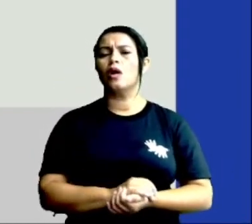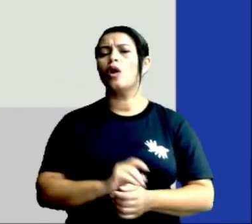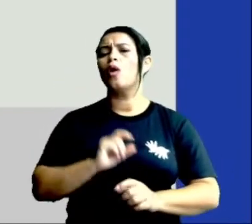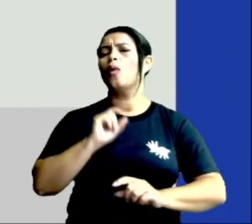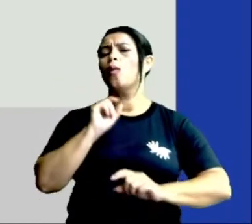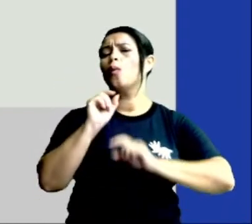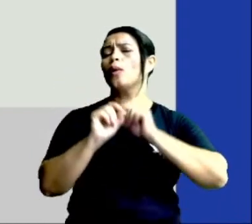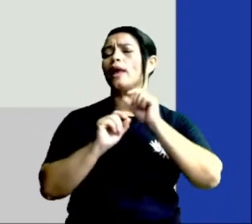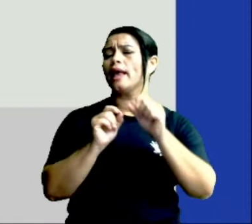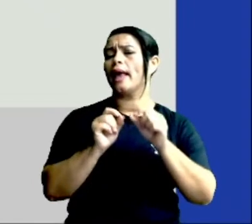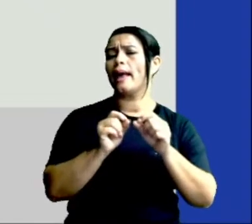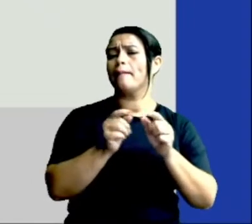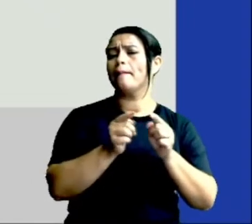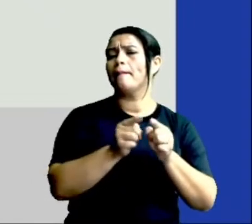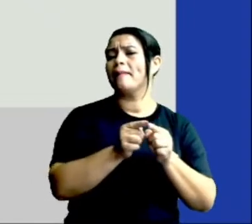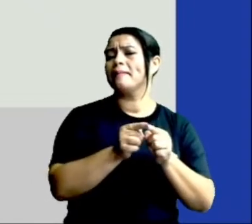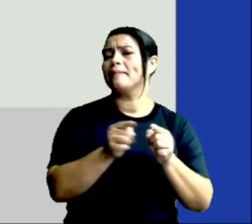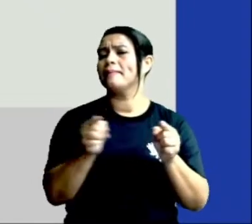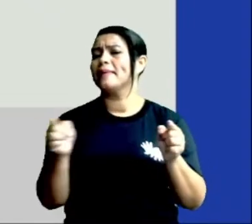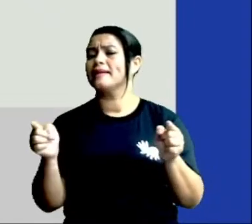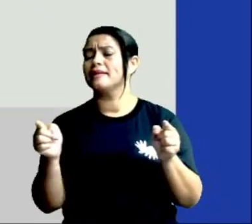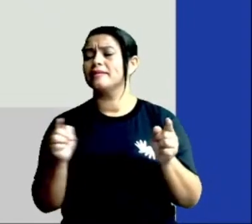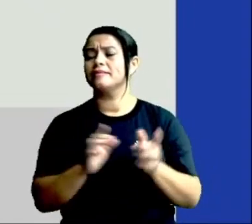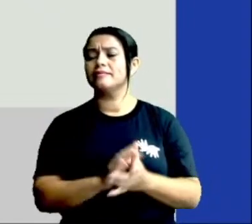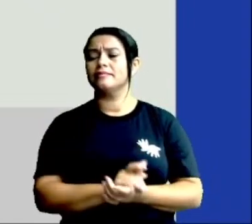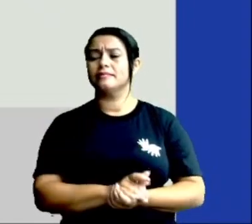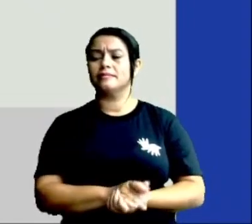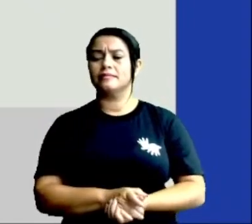O que é medir?